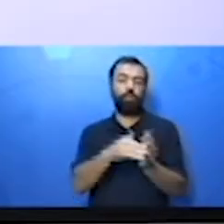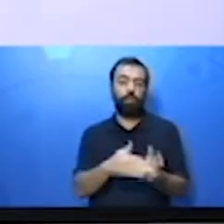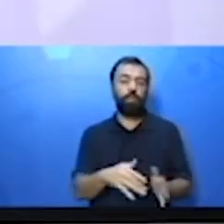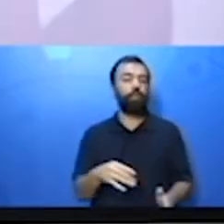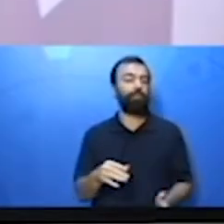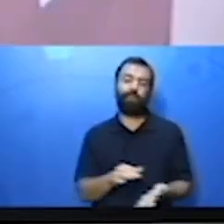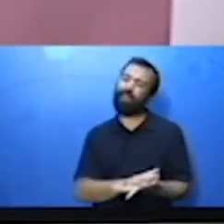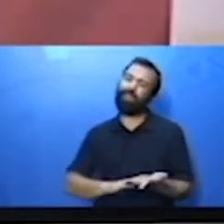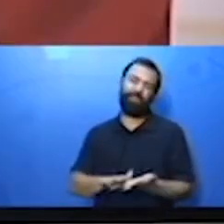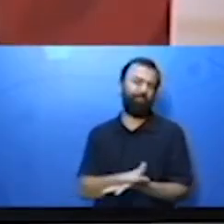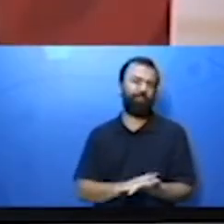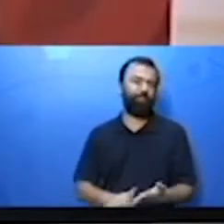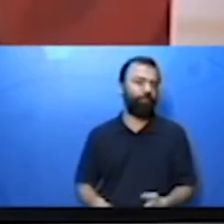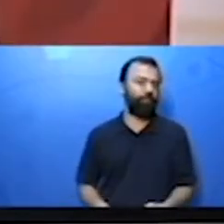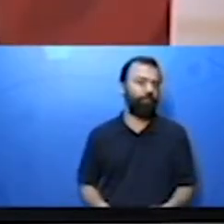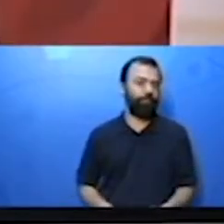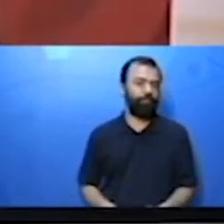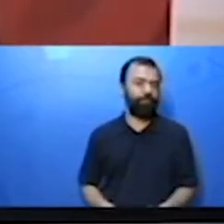1.